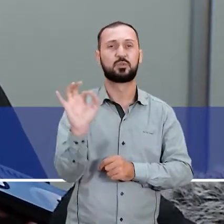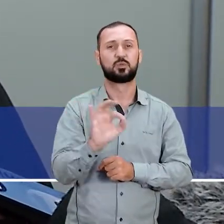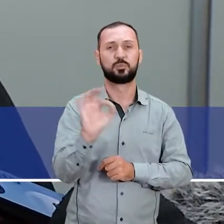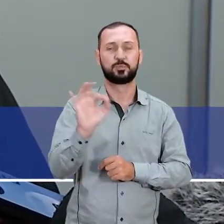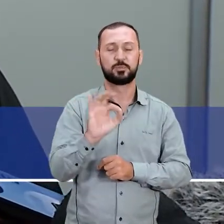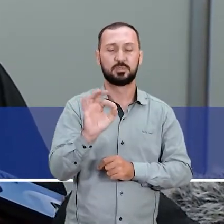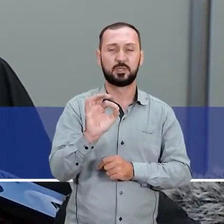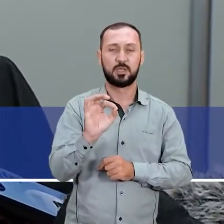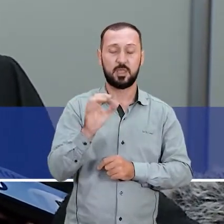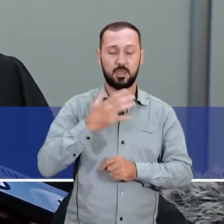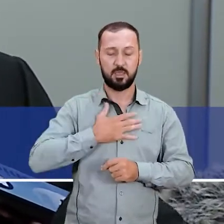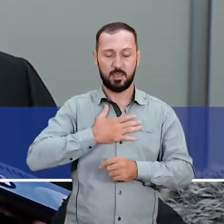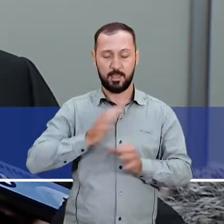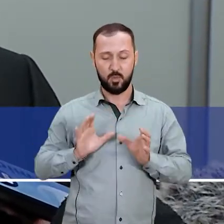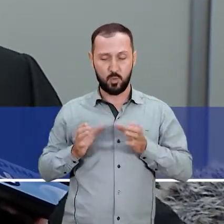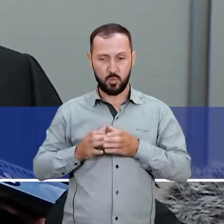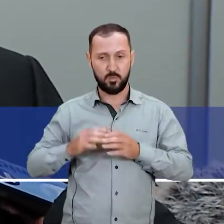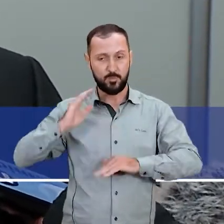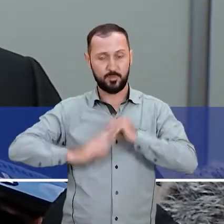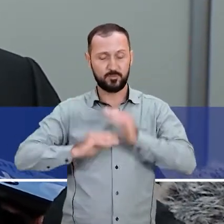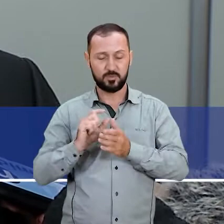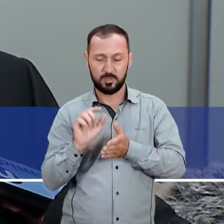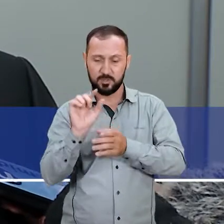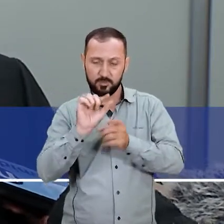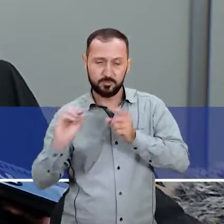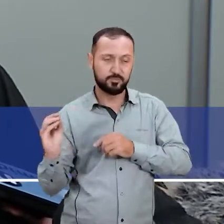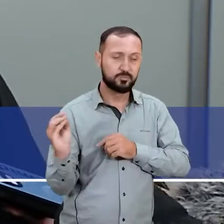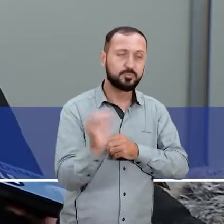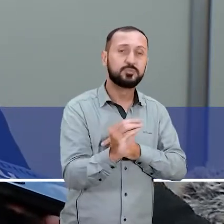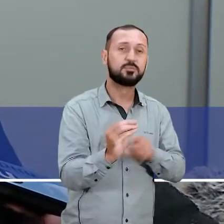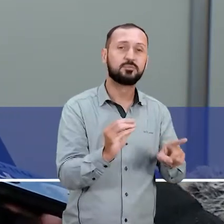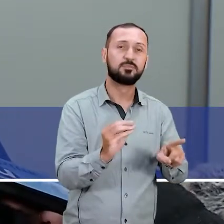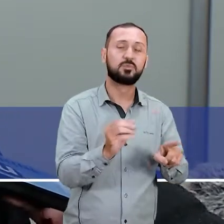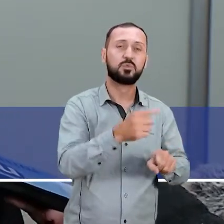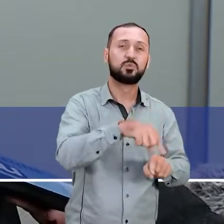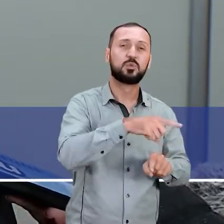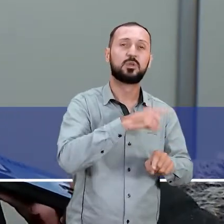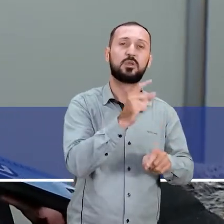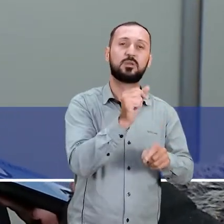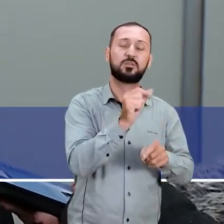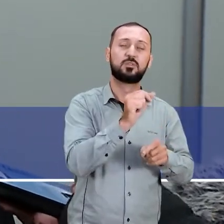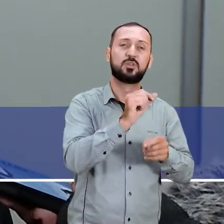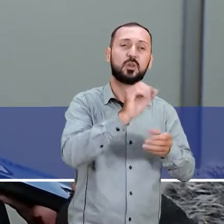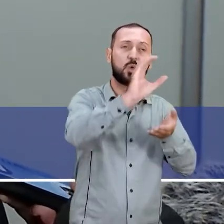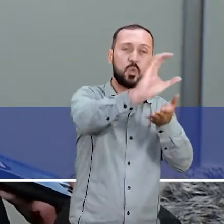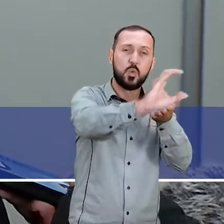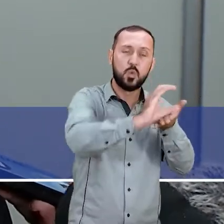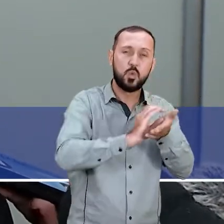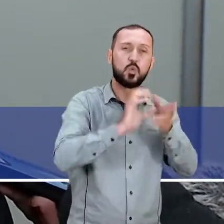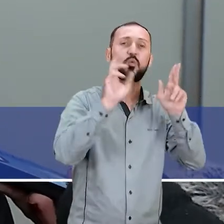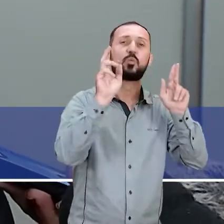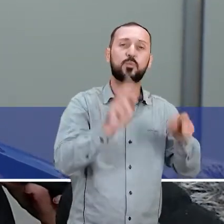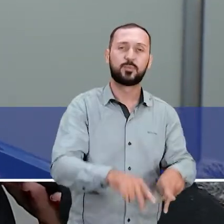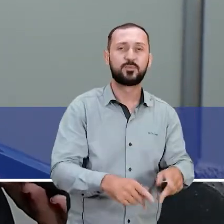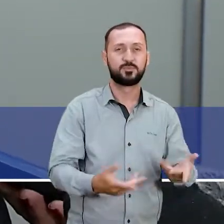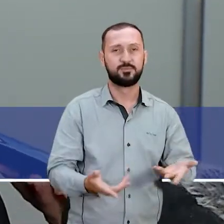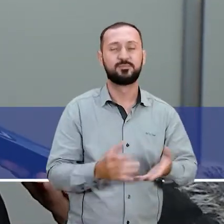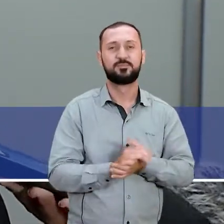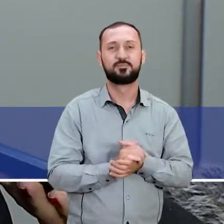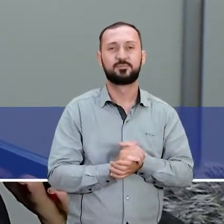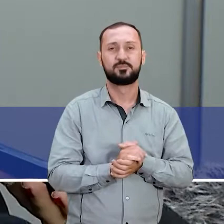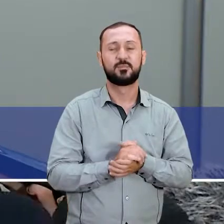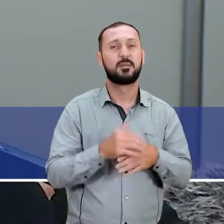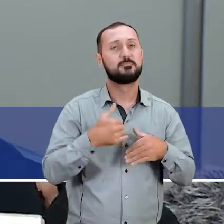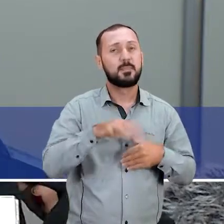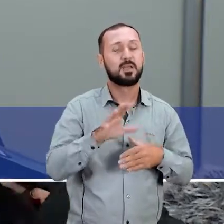apenas 17% é de contribuição dos servidores. Os 83% restantes são recursos extraídos da